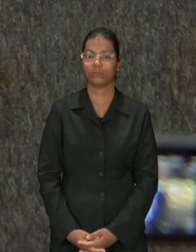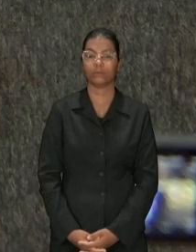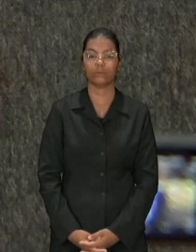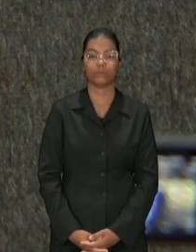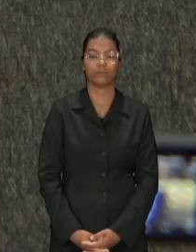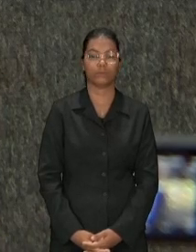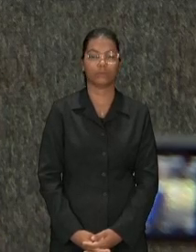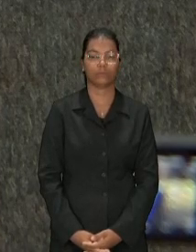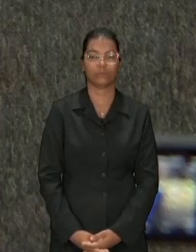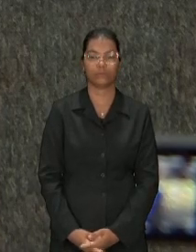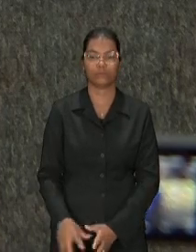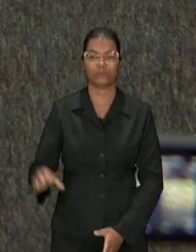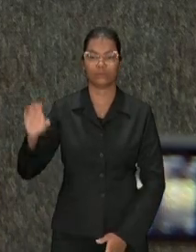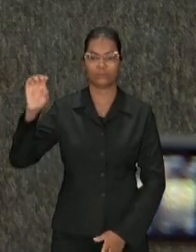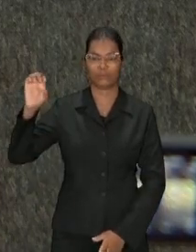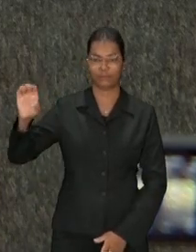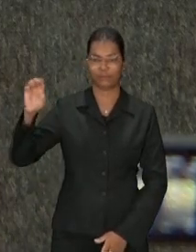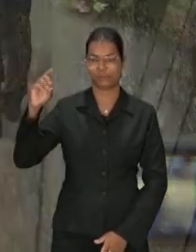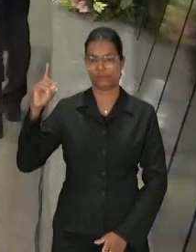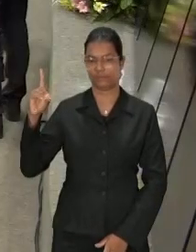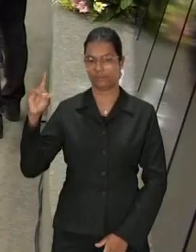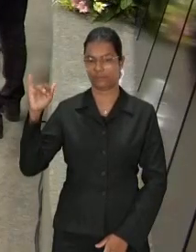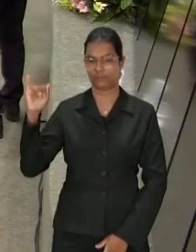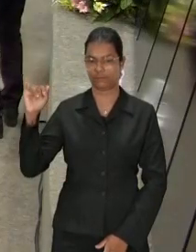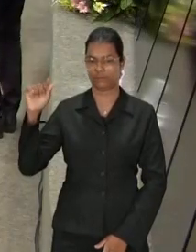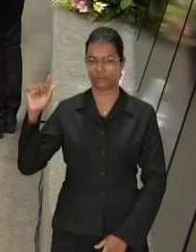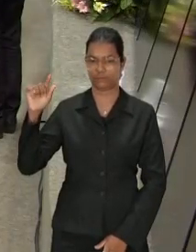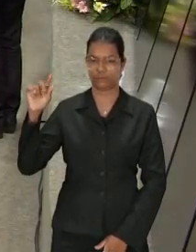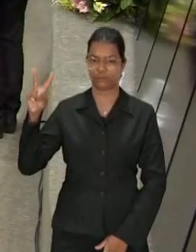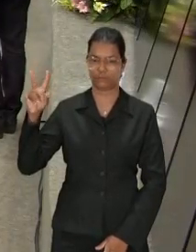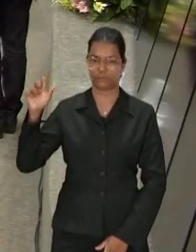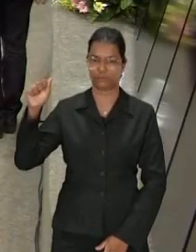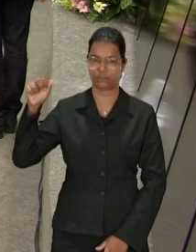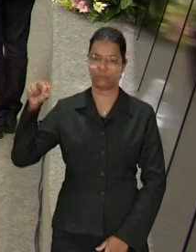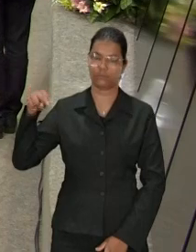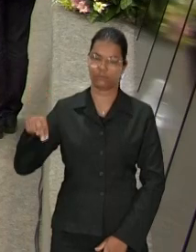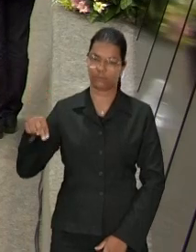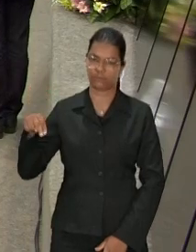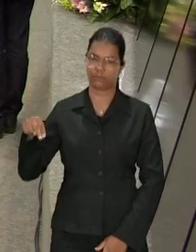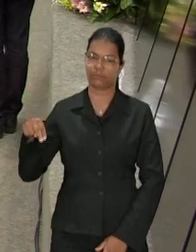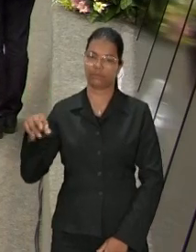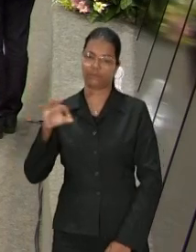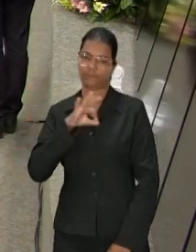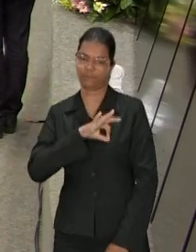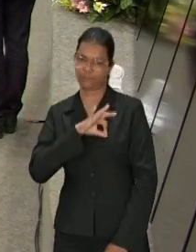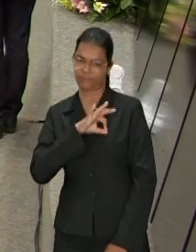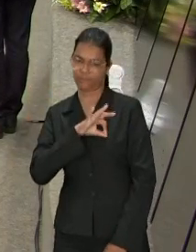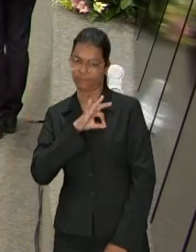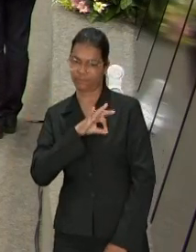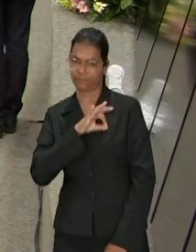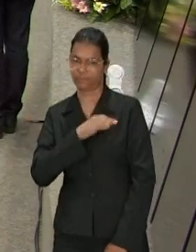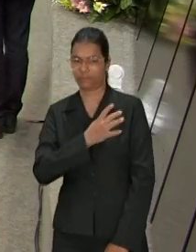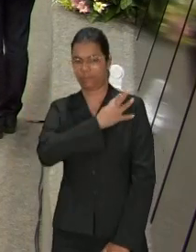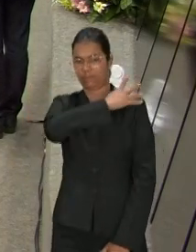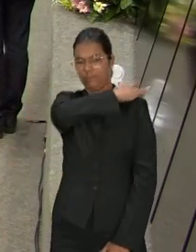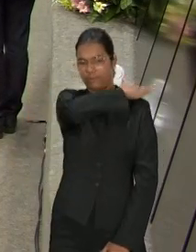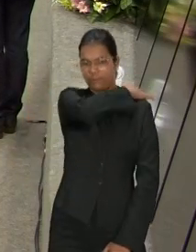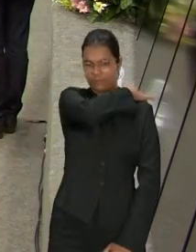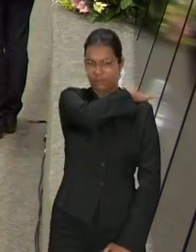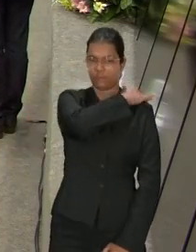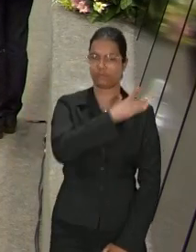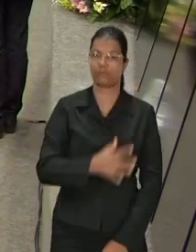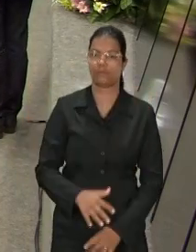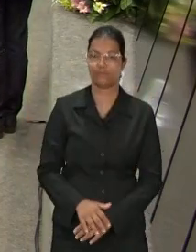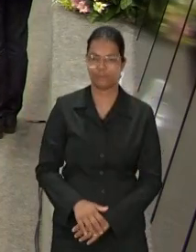Edivan Manuel de Azevedo, coronel da Polícia Militar, diretor de gestão de pessoas da PM Mato